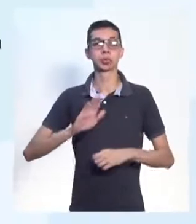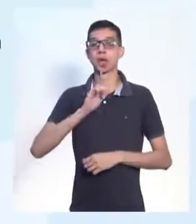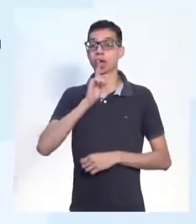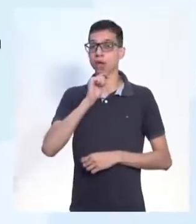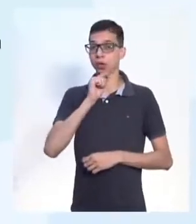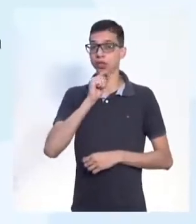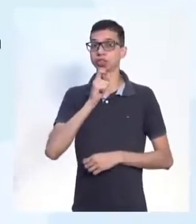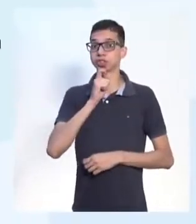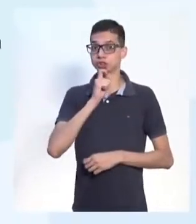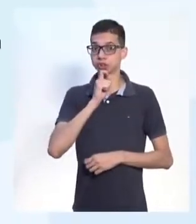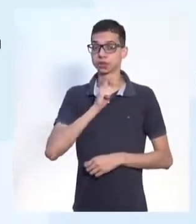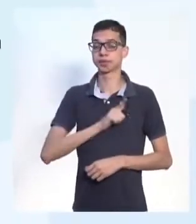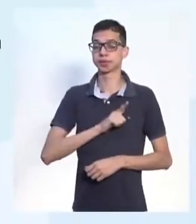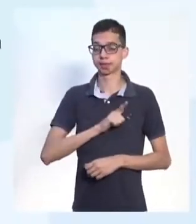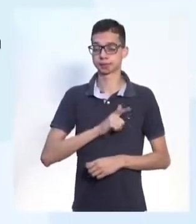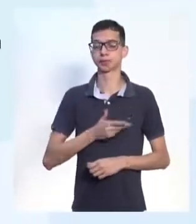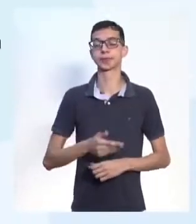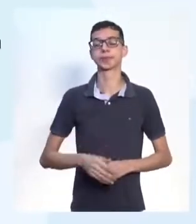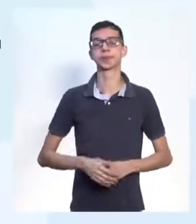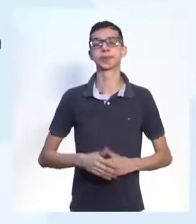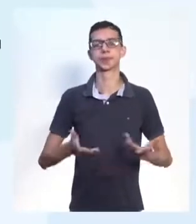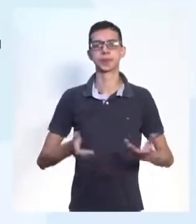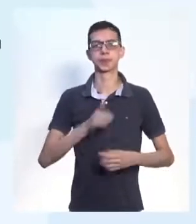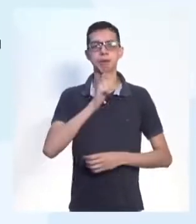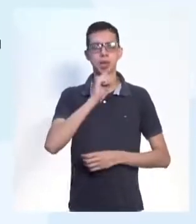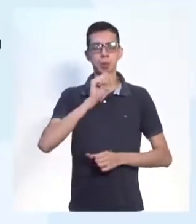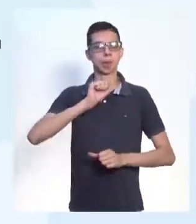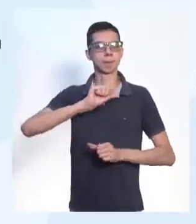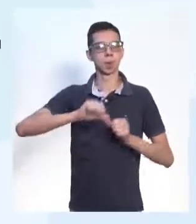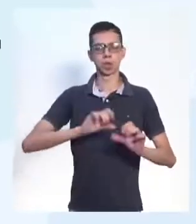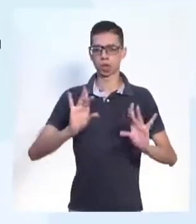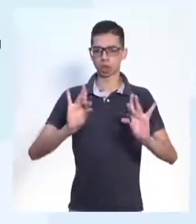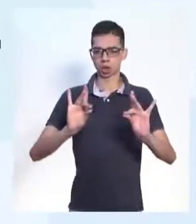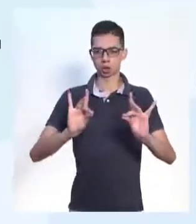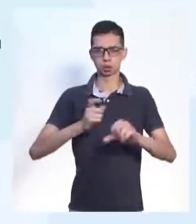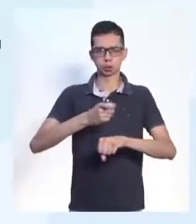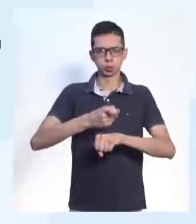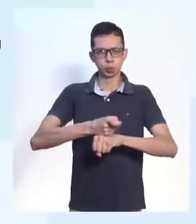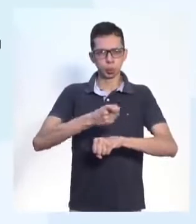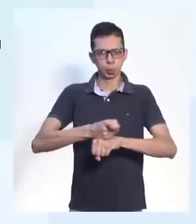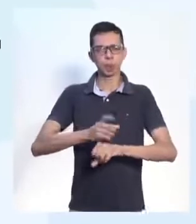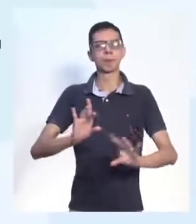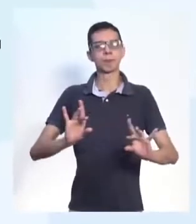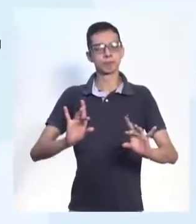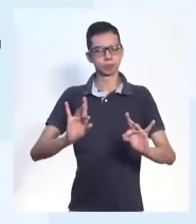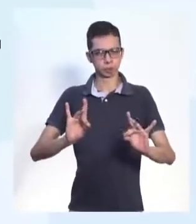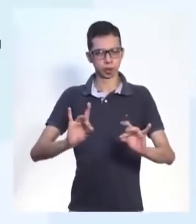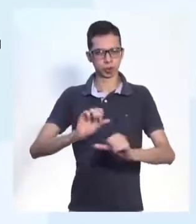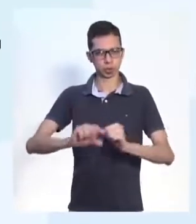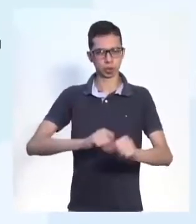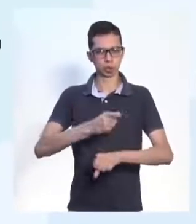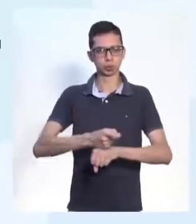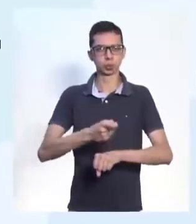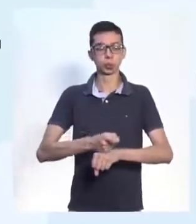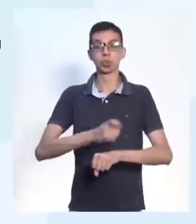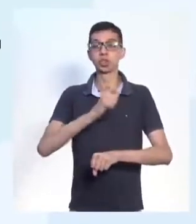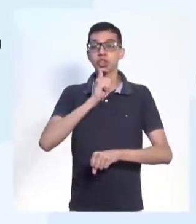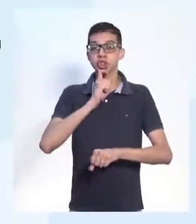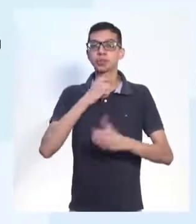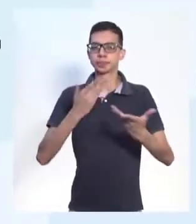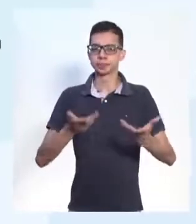Então, eu tenho água com gelo. Então, quando a água vira gelo, ela, no caso aqui, a gente fala que é